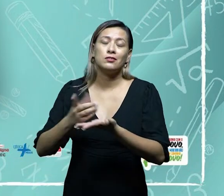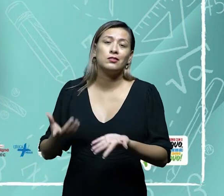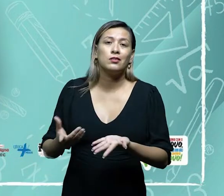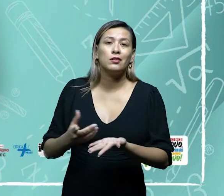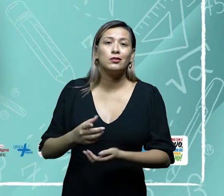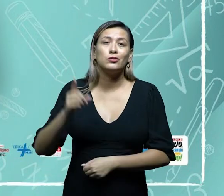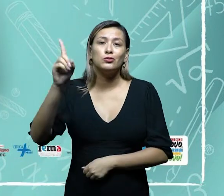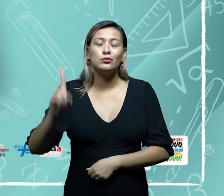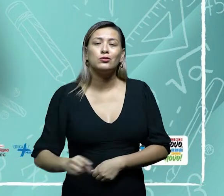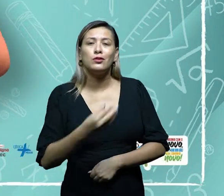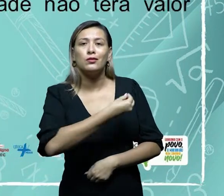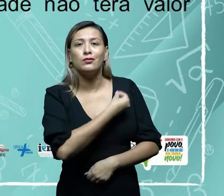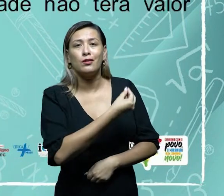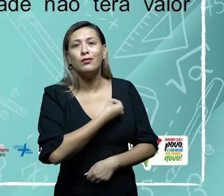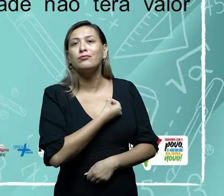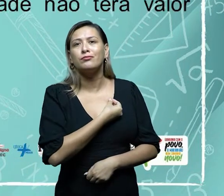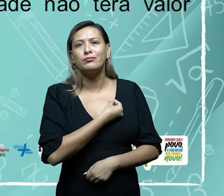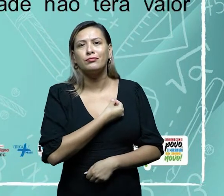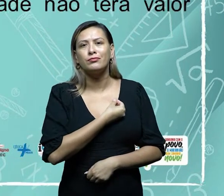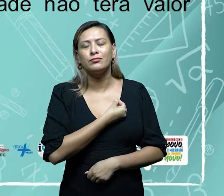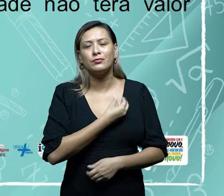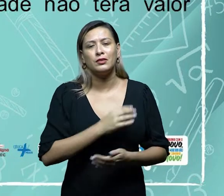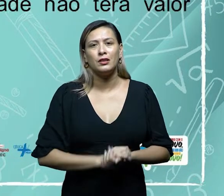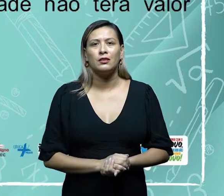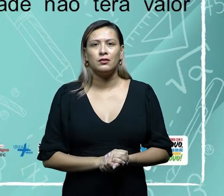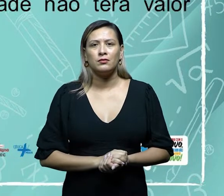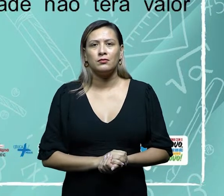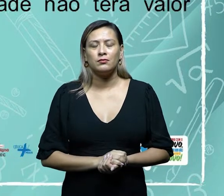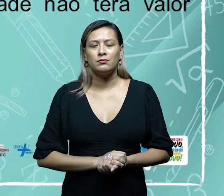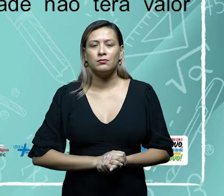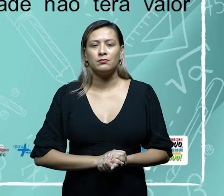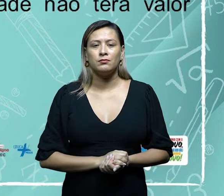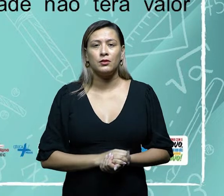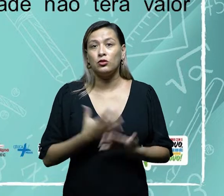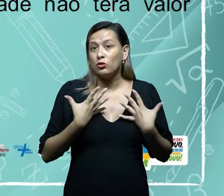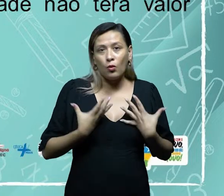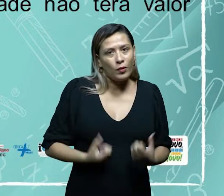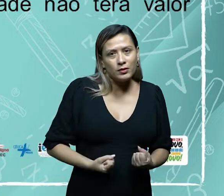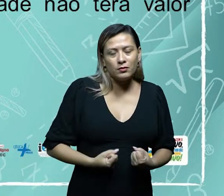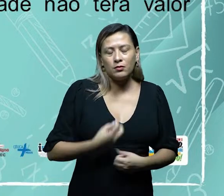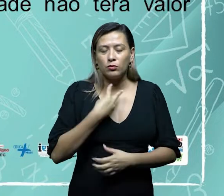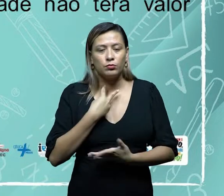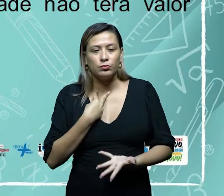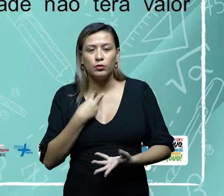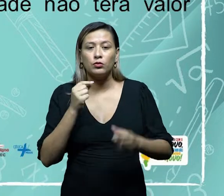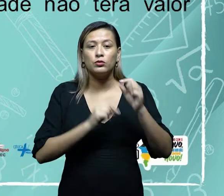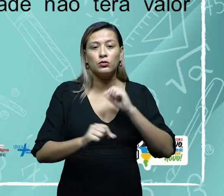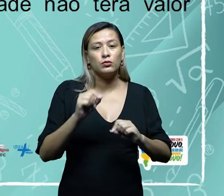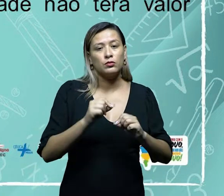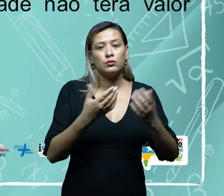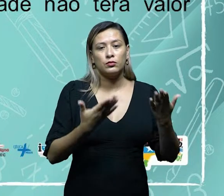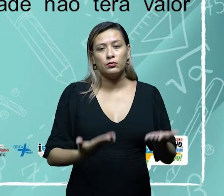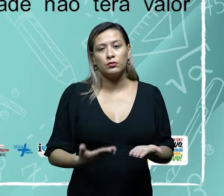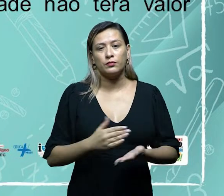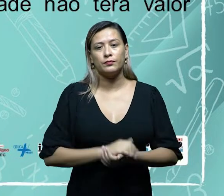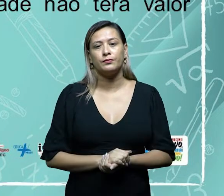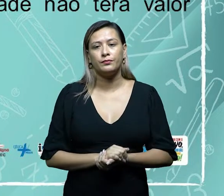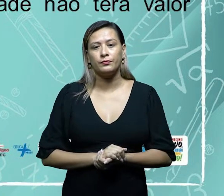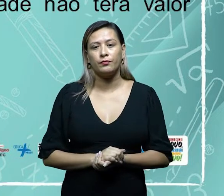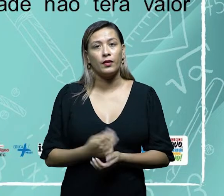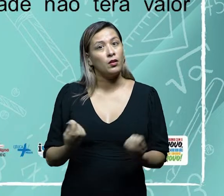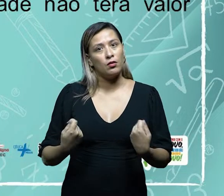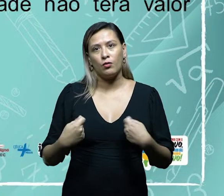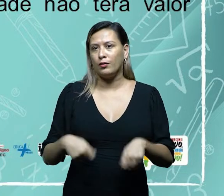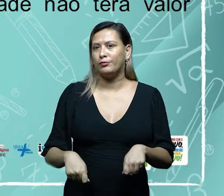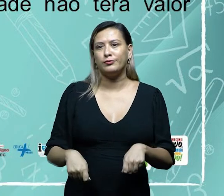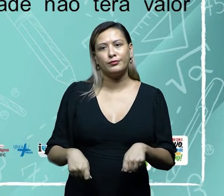à vida. Então, de acordo com essa característica, a gente pode dizer que não é possível renunciar à renúncia